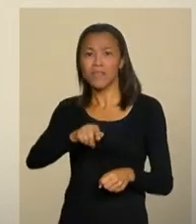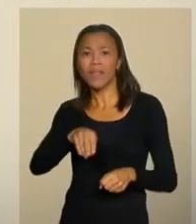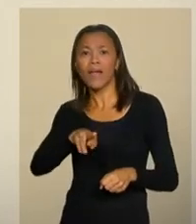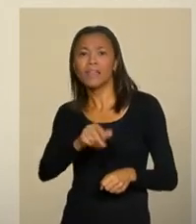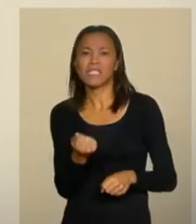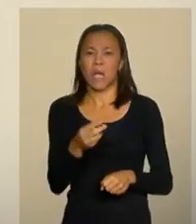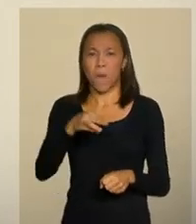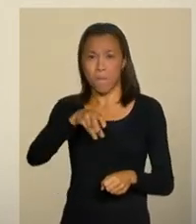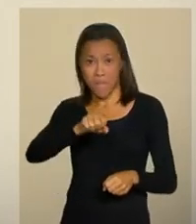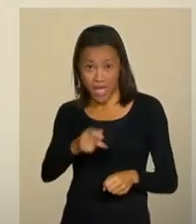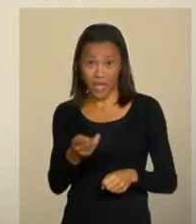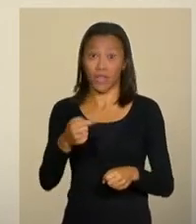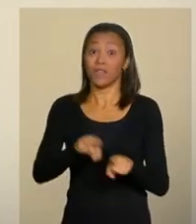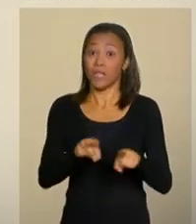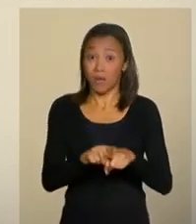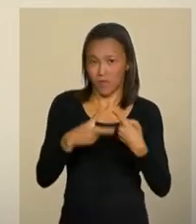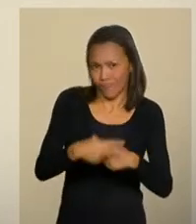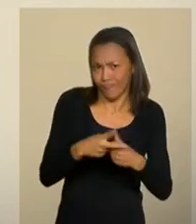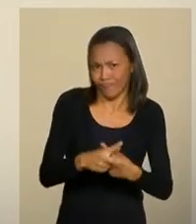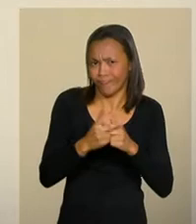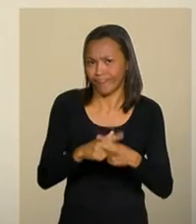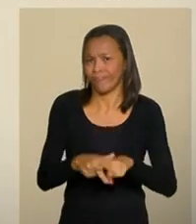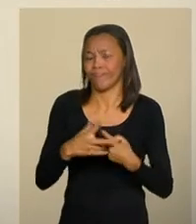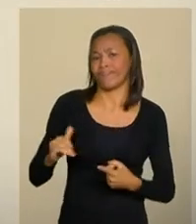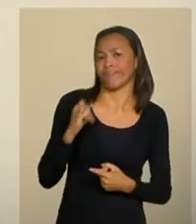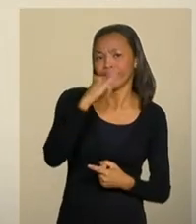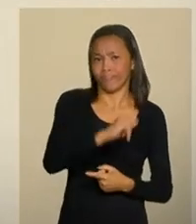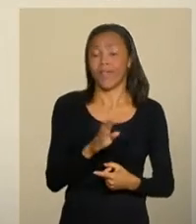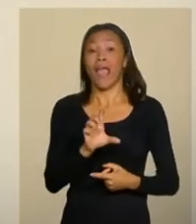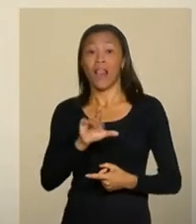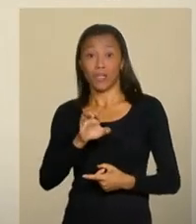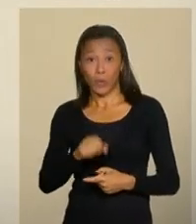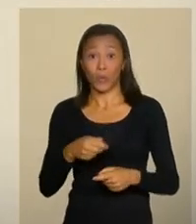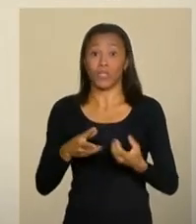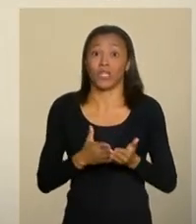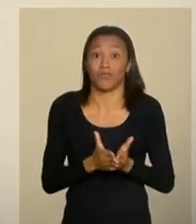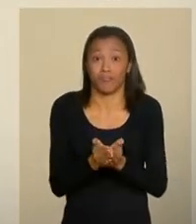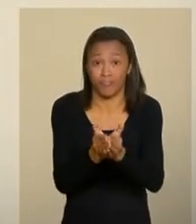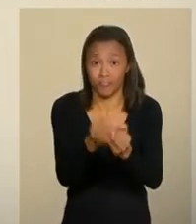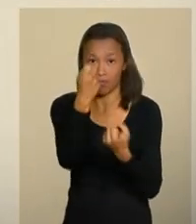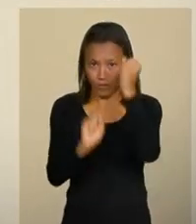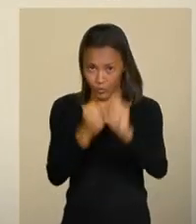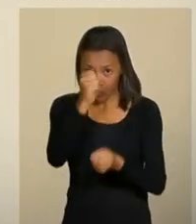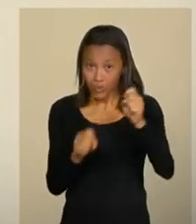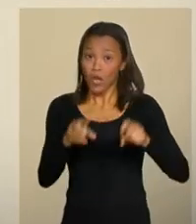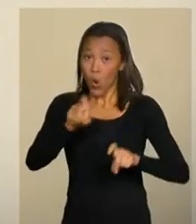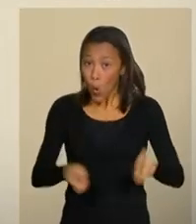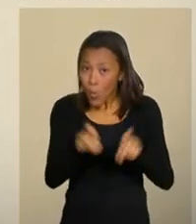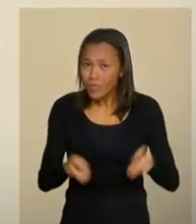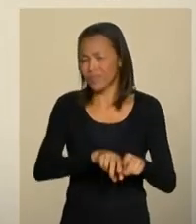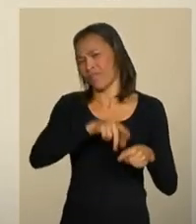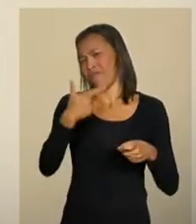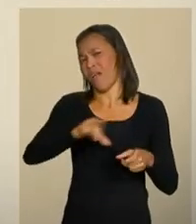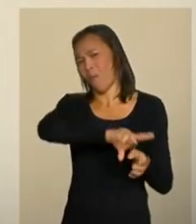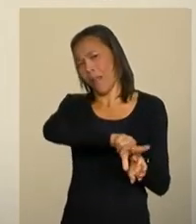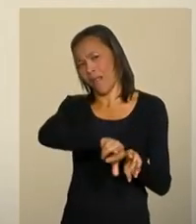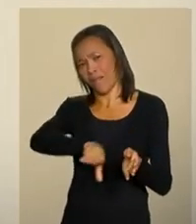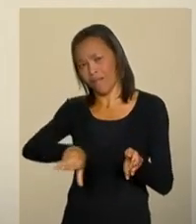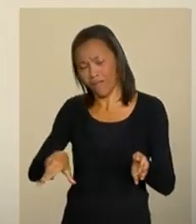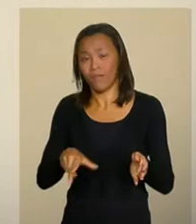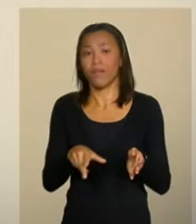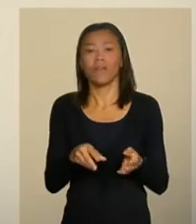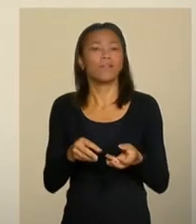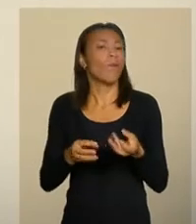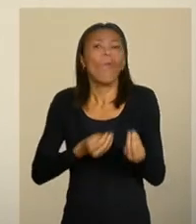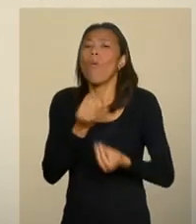mecatrônica manutenção de aeronaves eletrônica indústria naval computação e muitas outras áreas